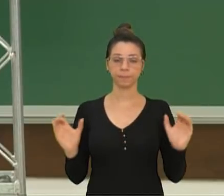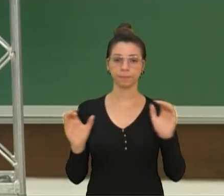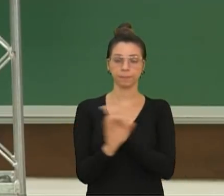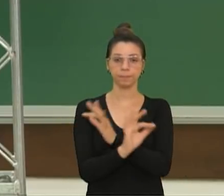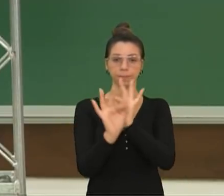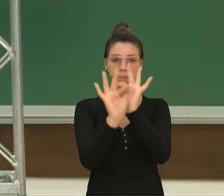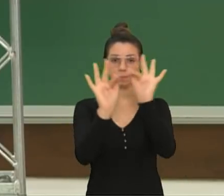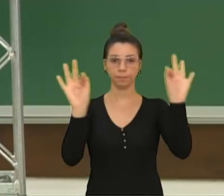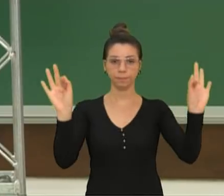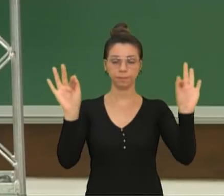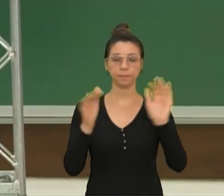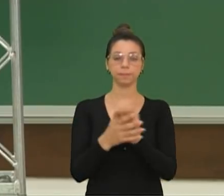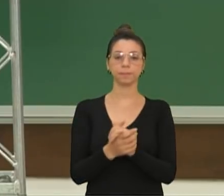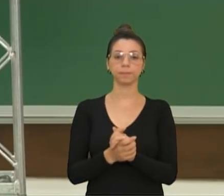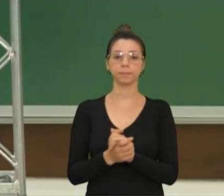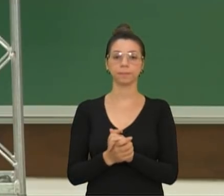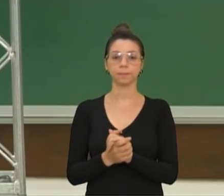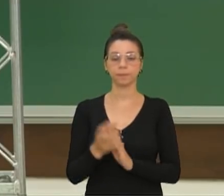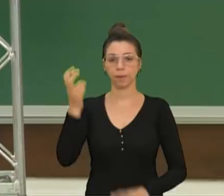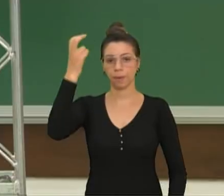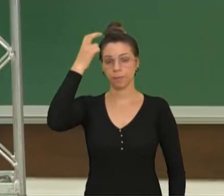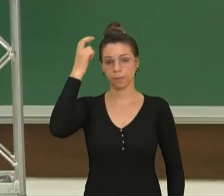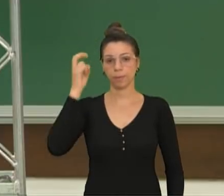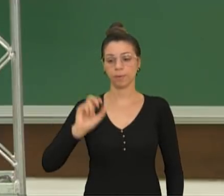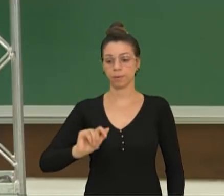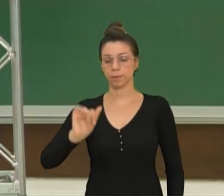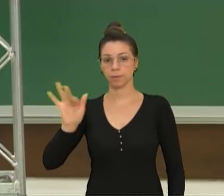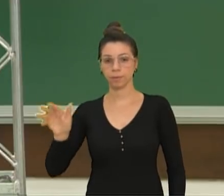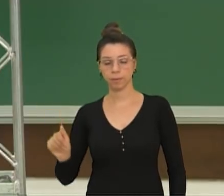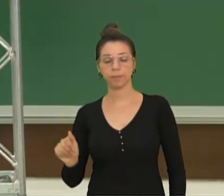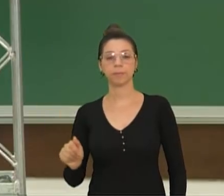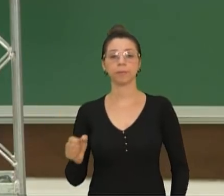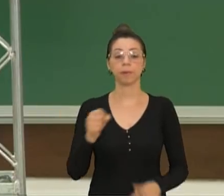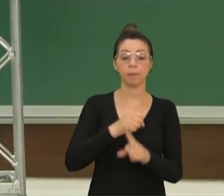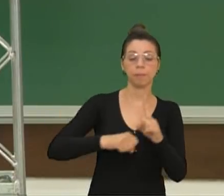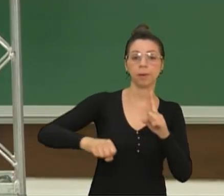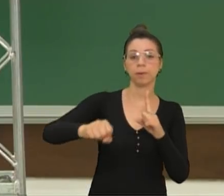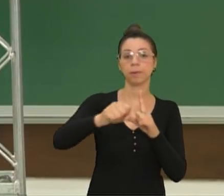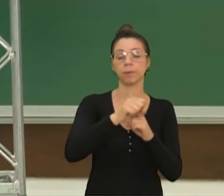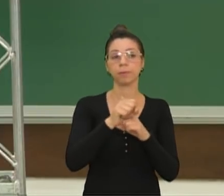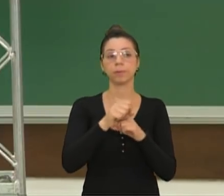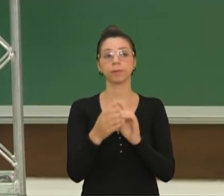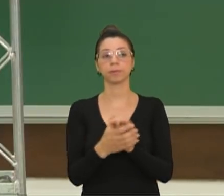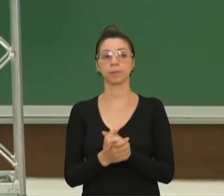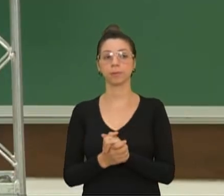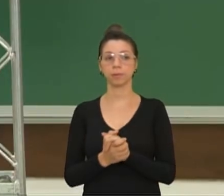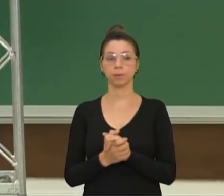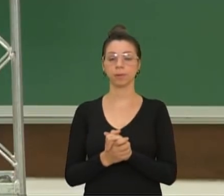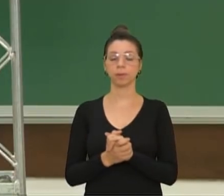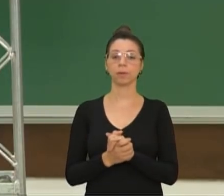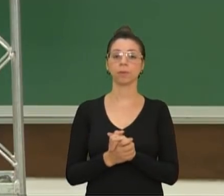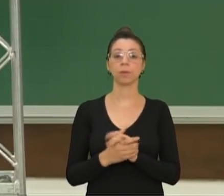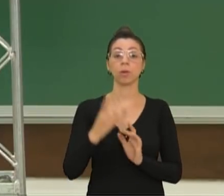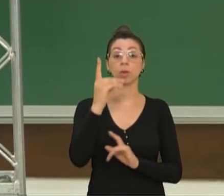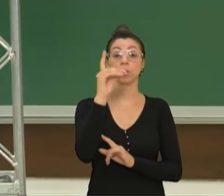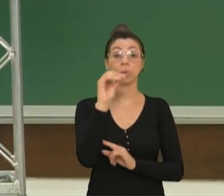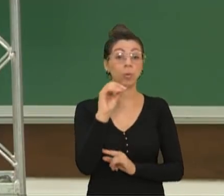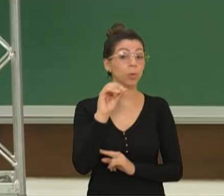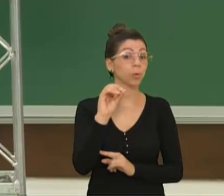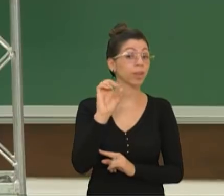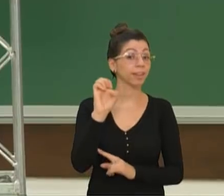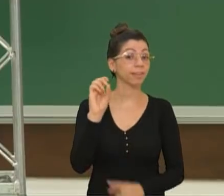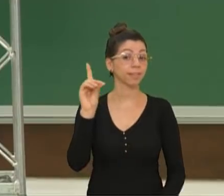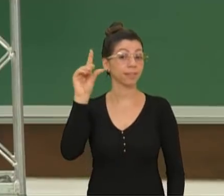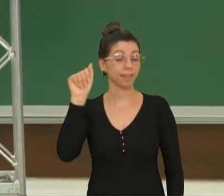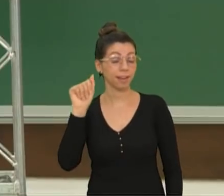frase. Na cultura africana, uma sociedade sustentada pelos pilares do e da fazem parte da